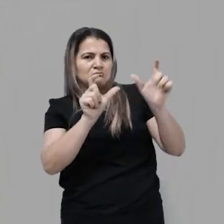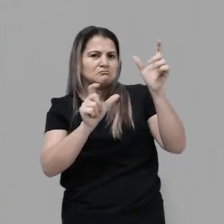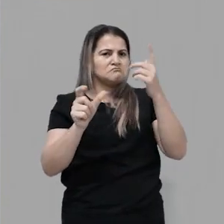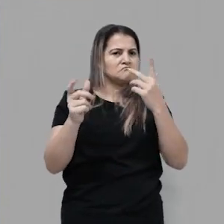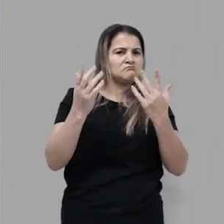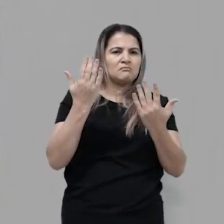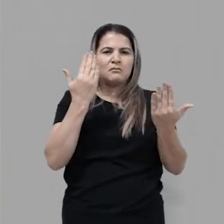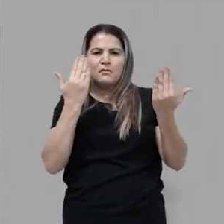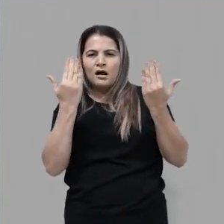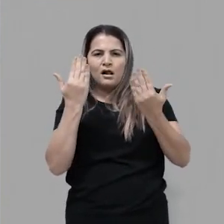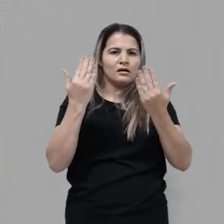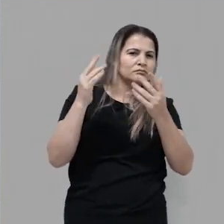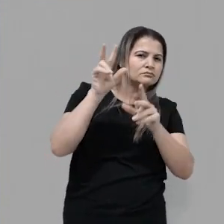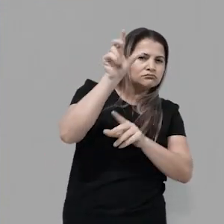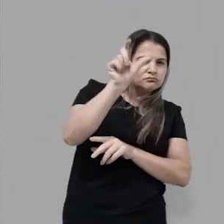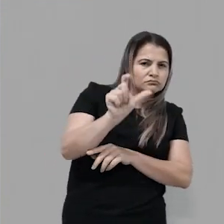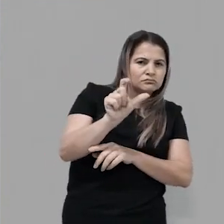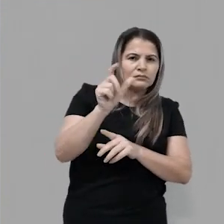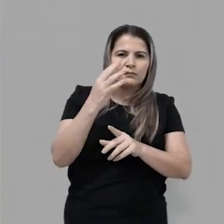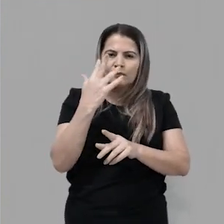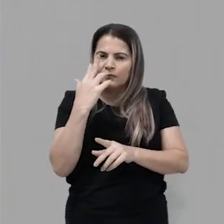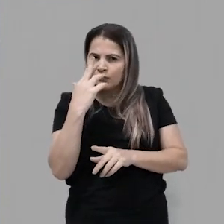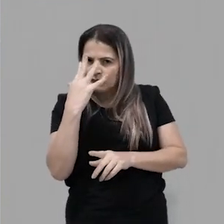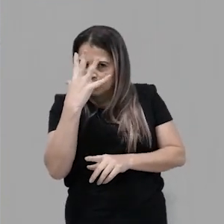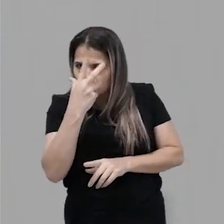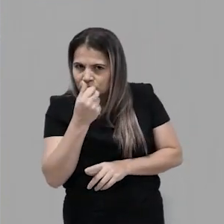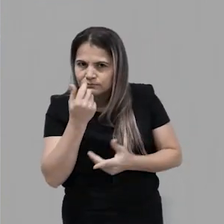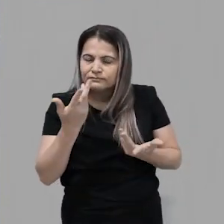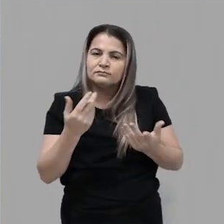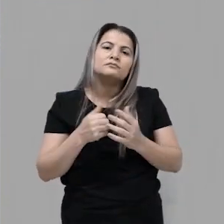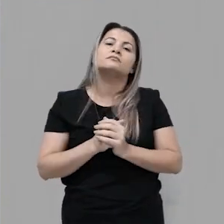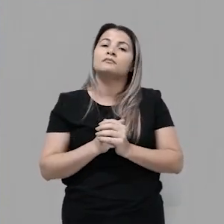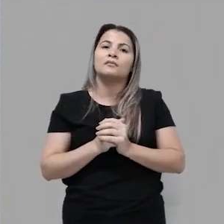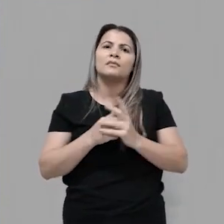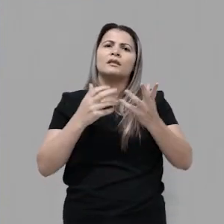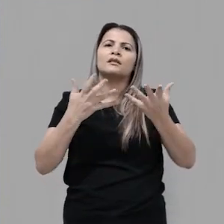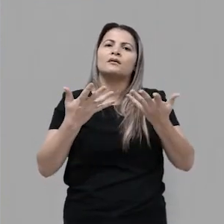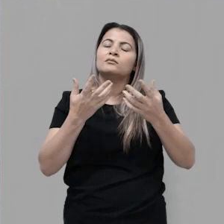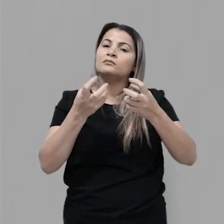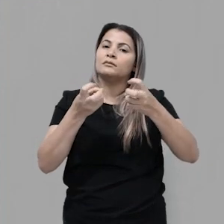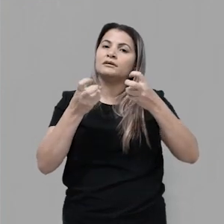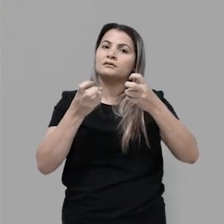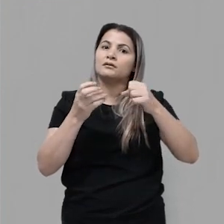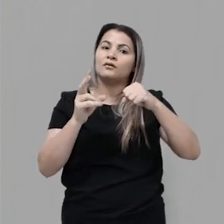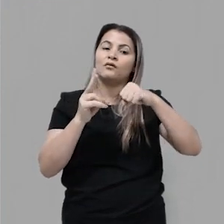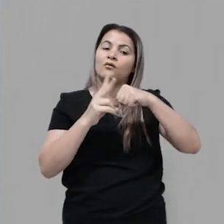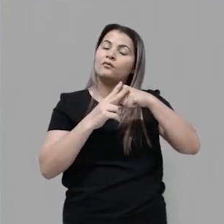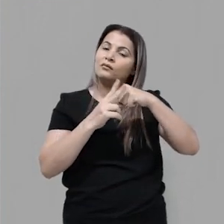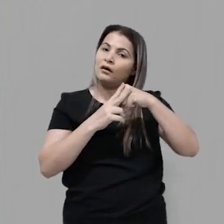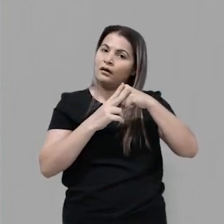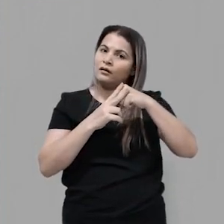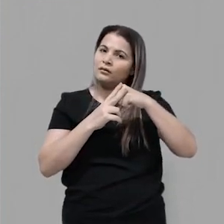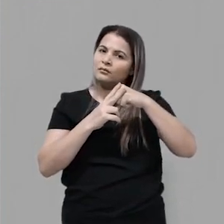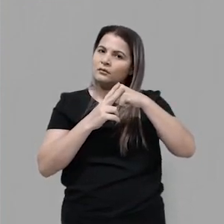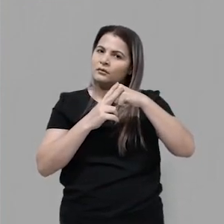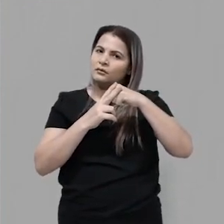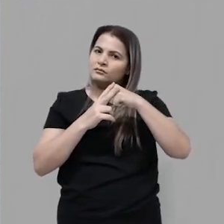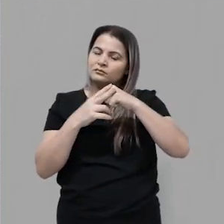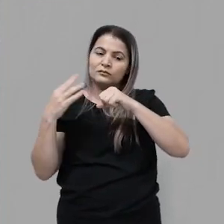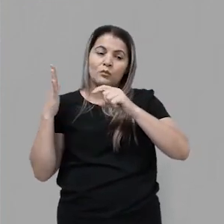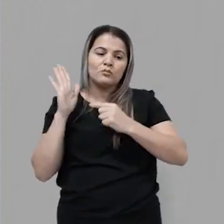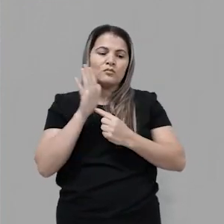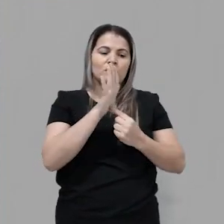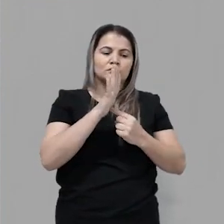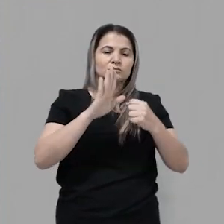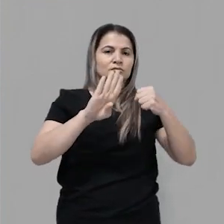a aparência dela é bonita, tá bom? Então, você vê que o verbo está fazendo referência ao substantivo, que é o sujeito